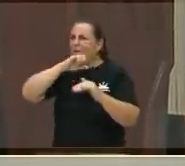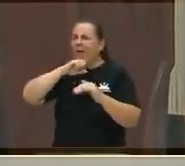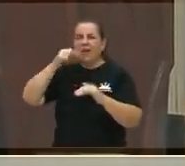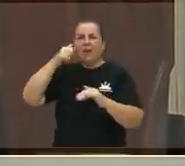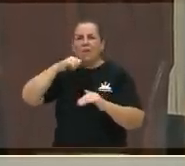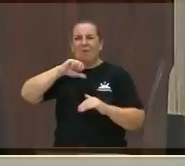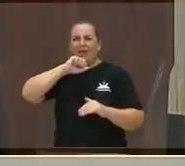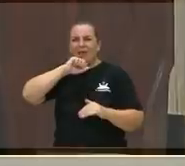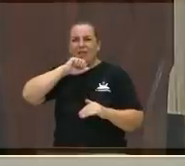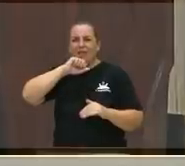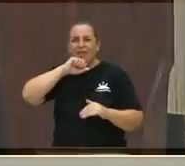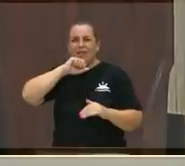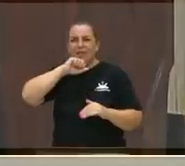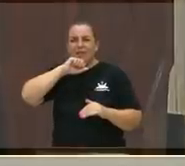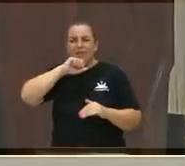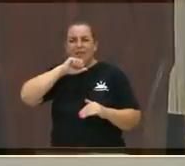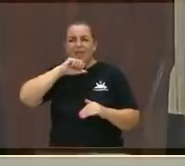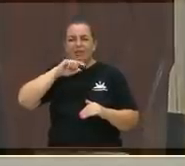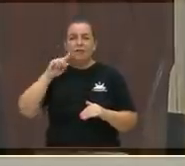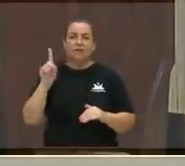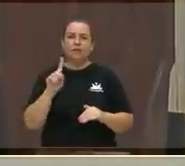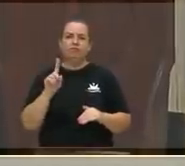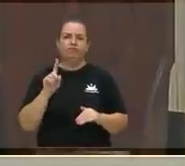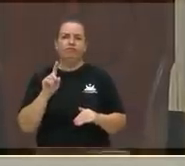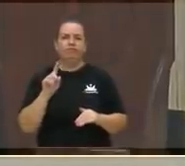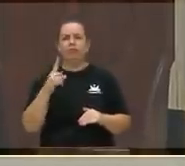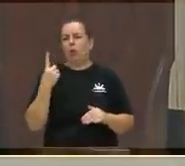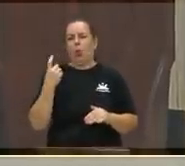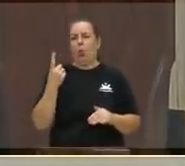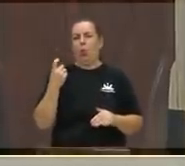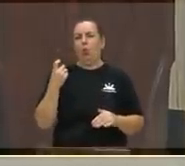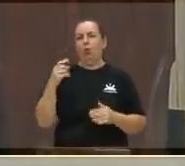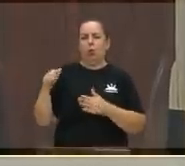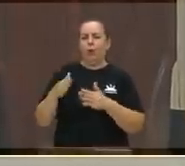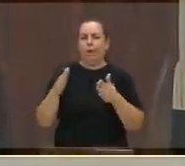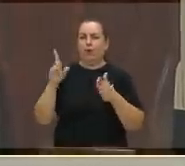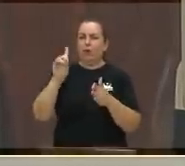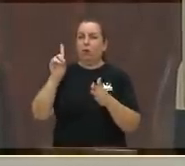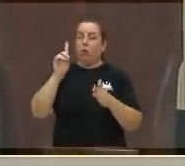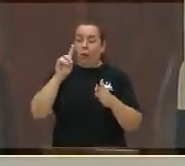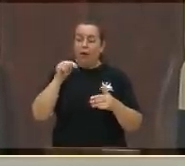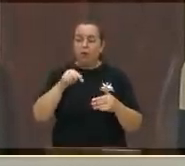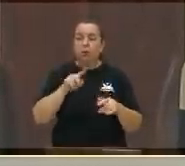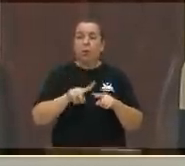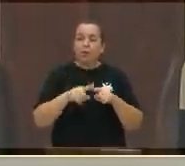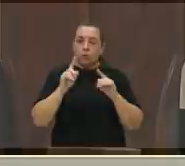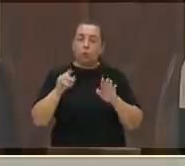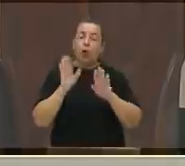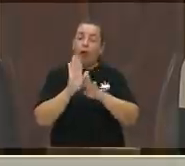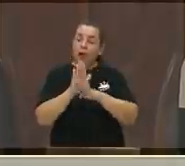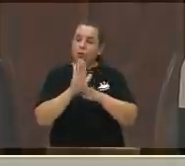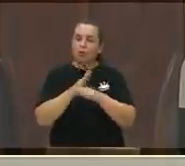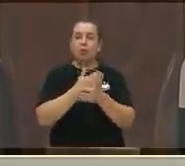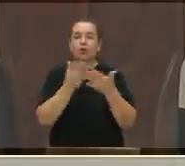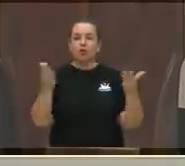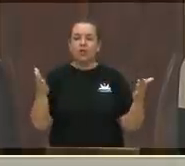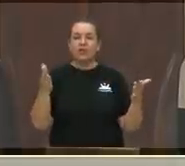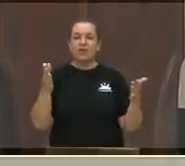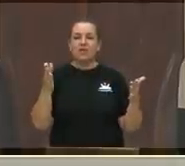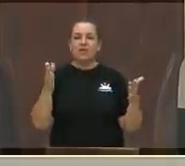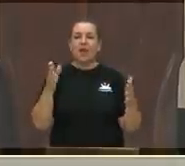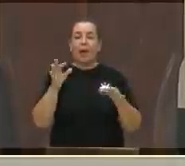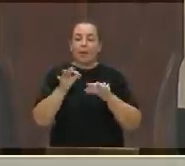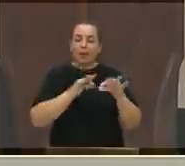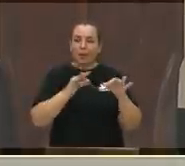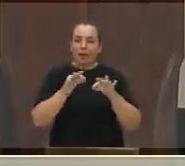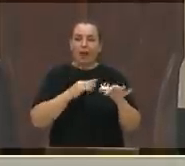não que necessariamente esse jurídico o caminho do exame de consciência mas eu estou tentando oferecer uma muleta